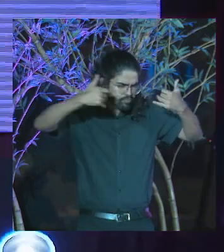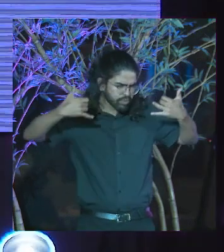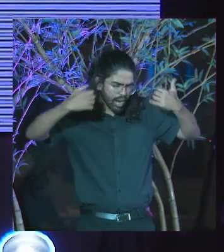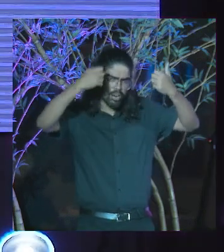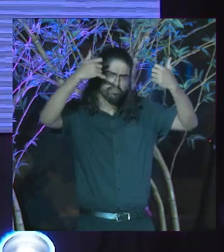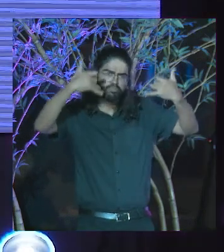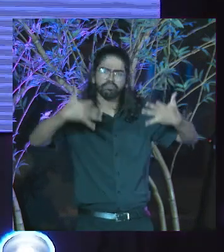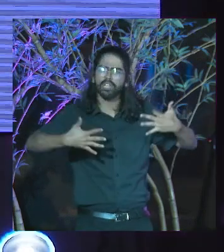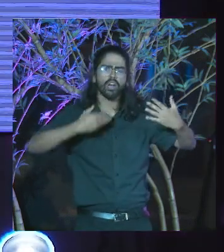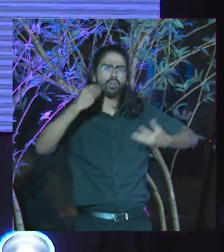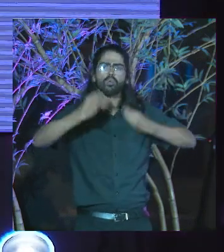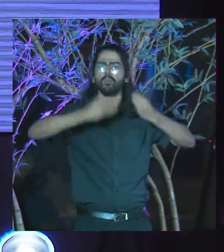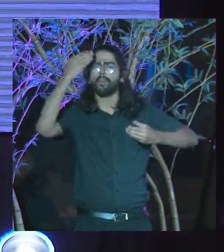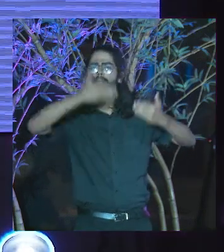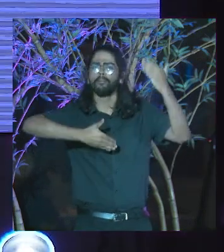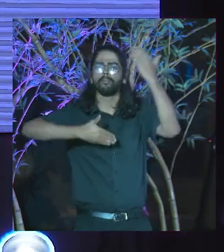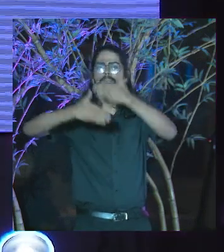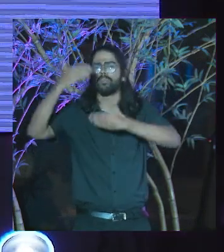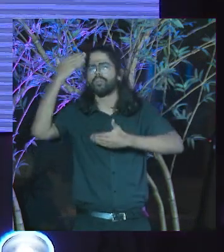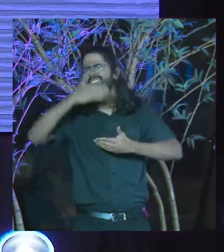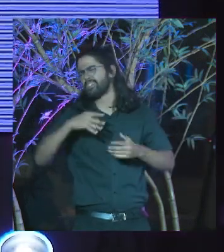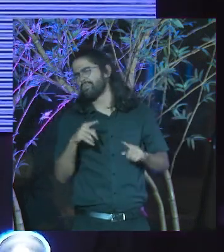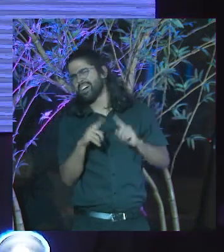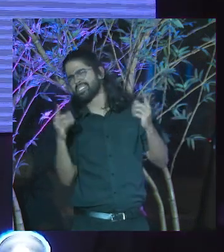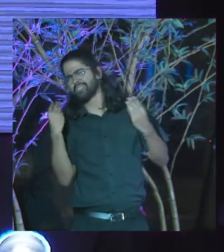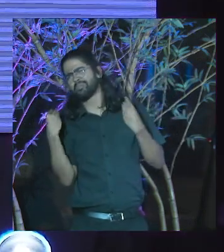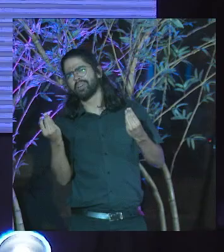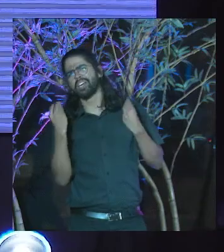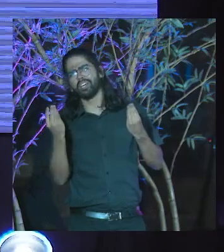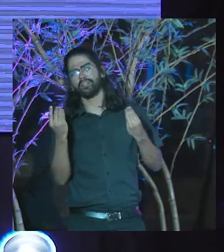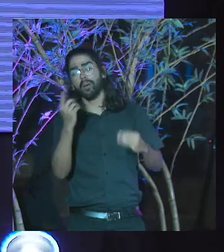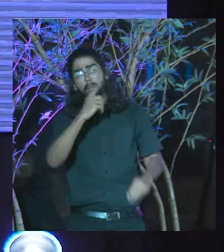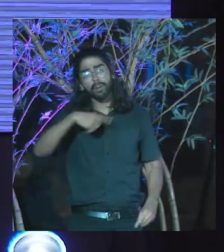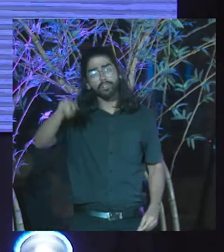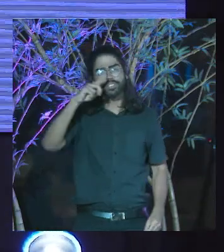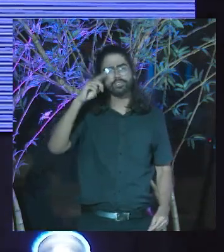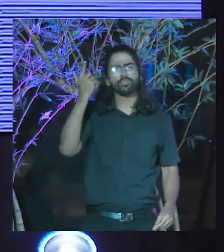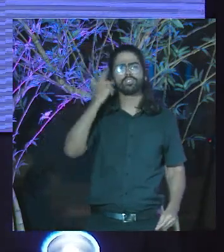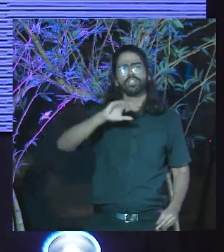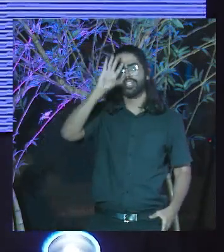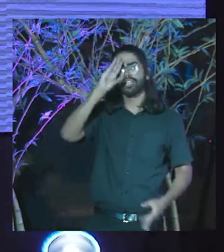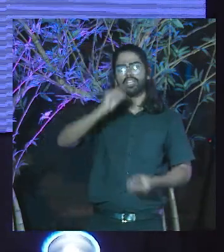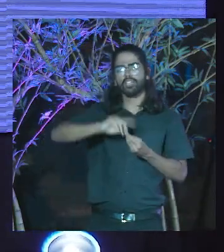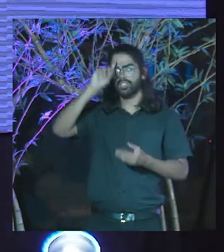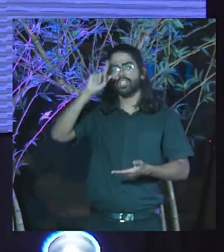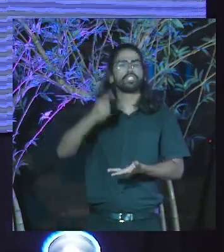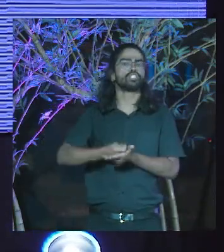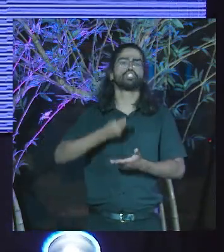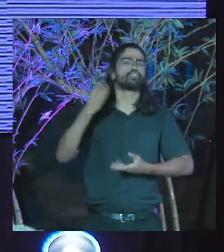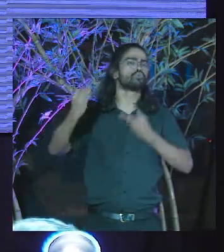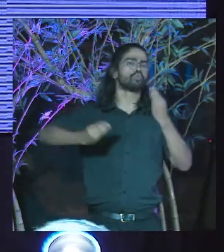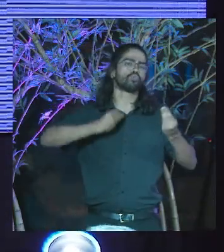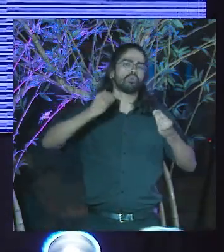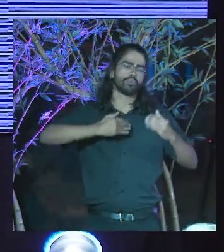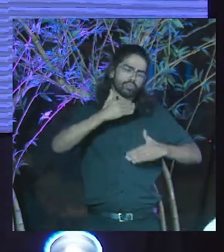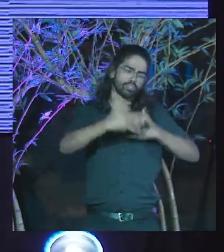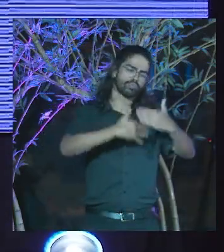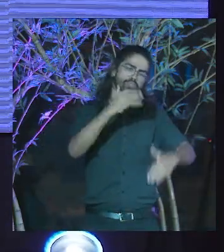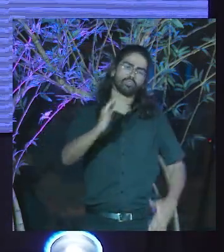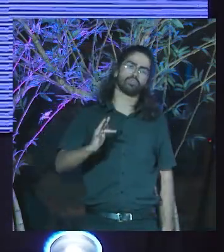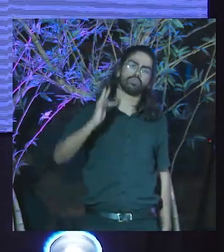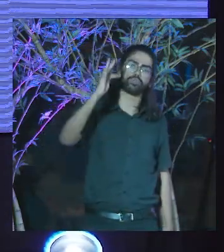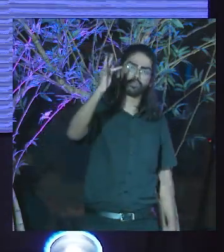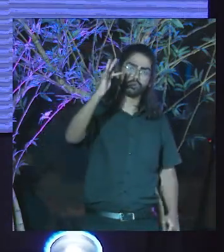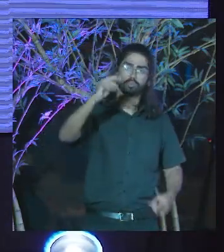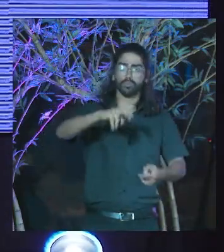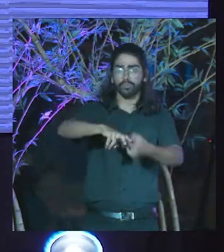de que isso está acontecendo. Para que ele serve? Ele serve para orientar vocês nas decisões de vocês com relação ao futuro